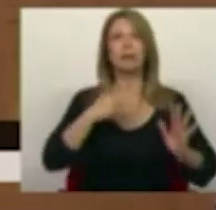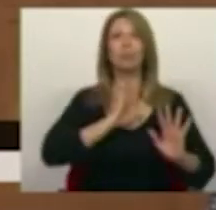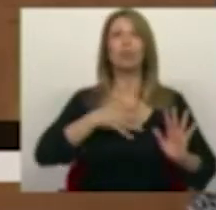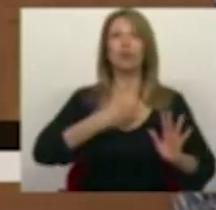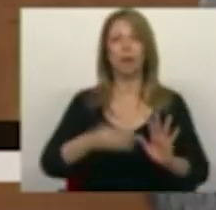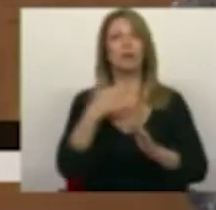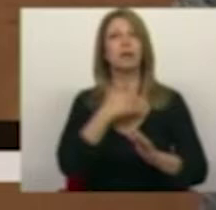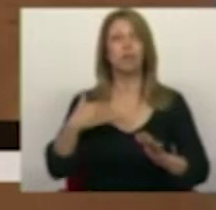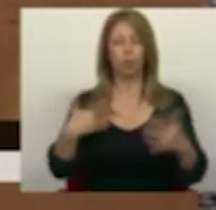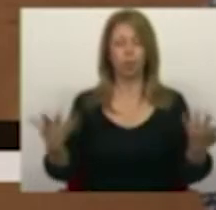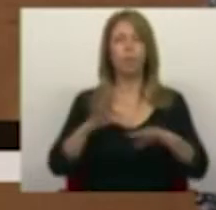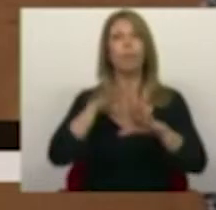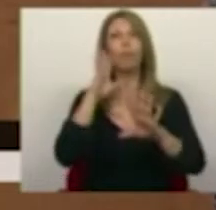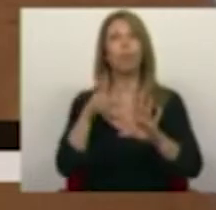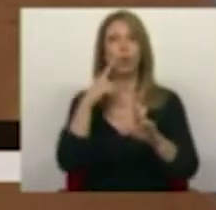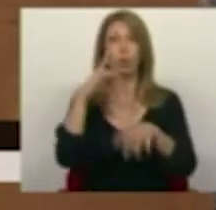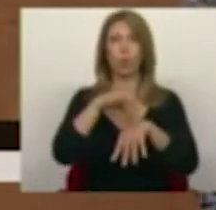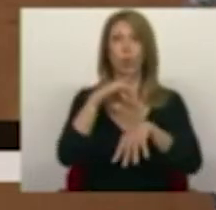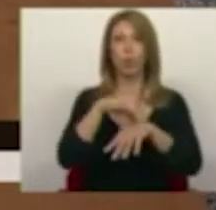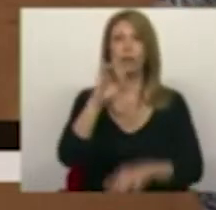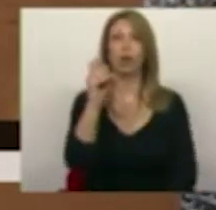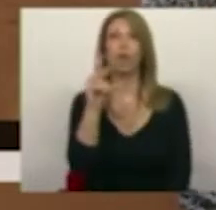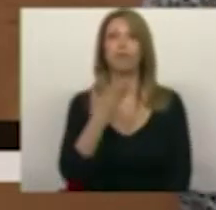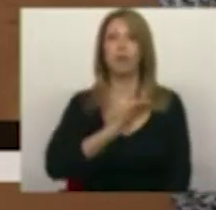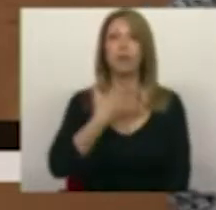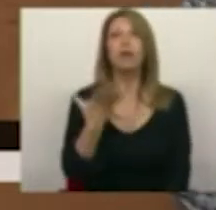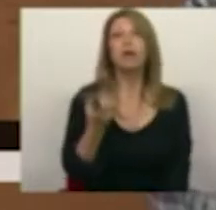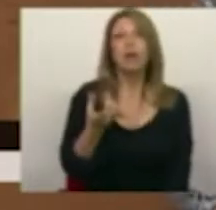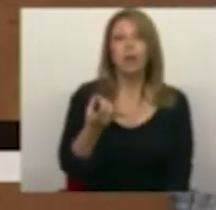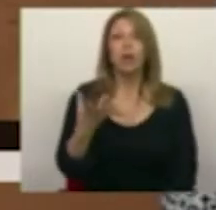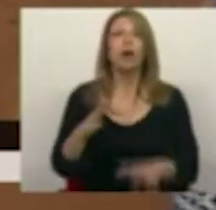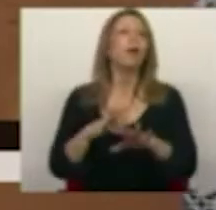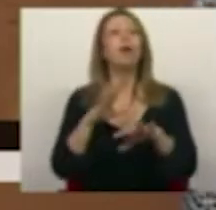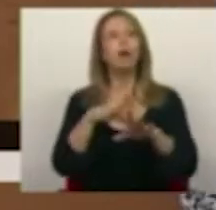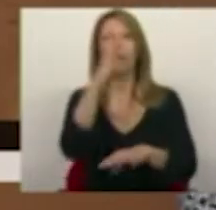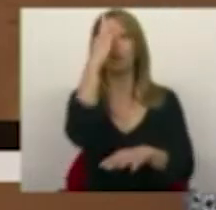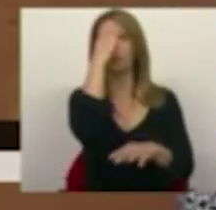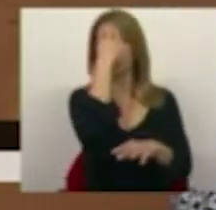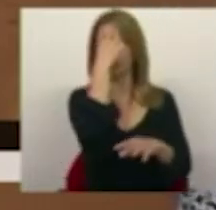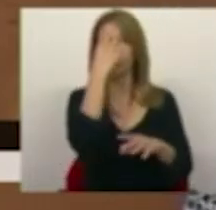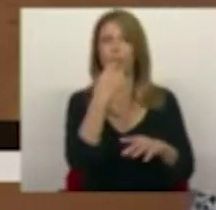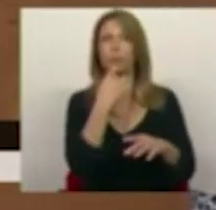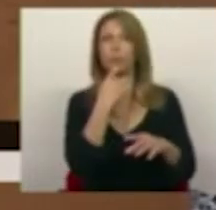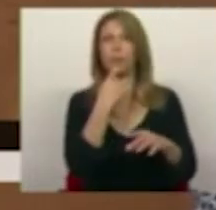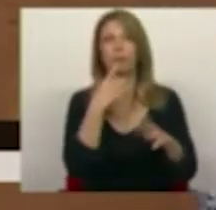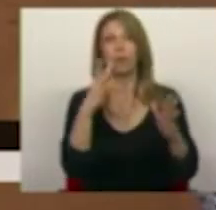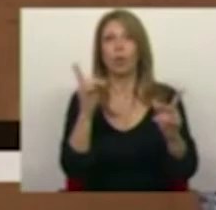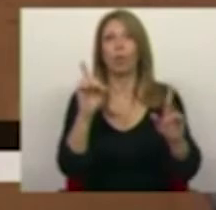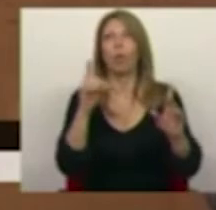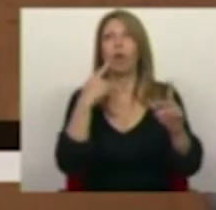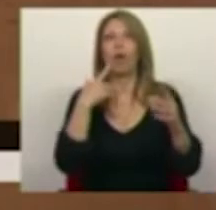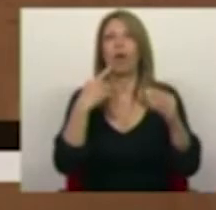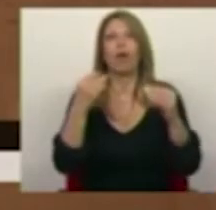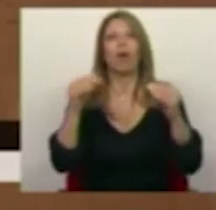por Covid-19, resultante do enorme esforço que não é nunca demais agradecer,